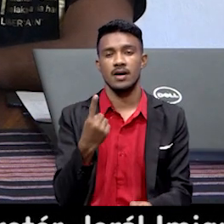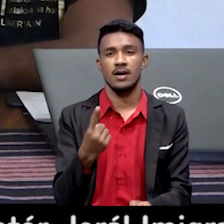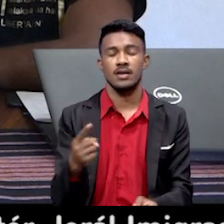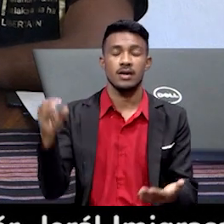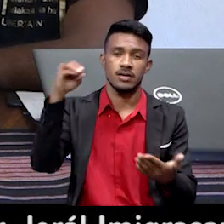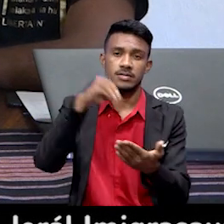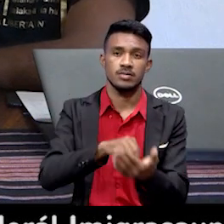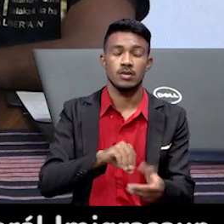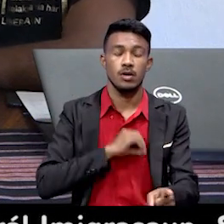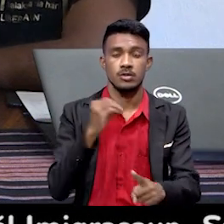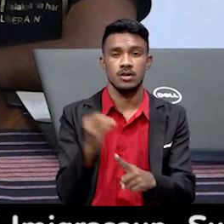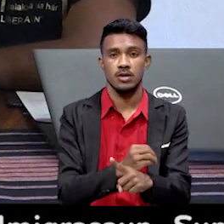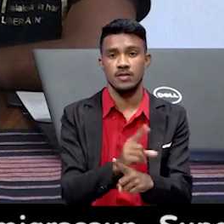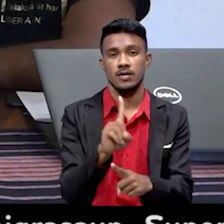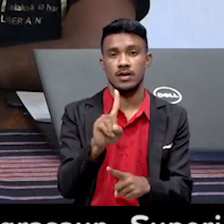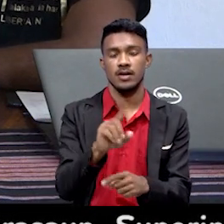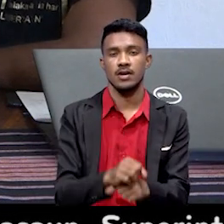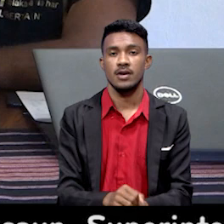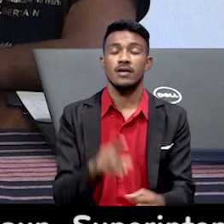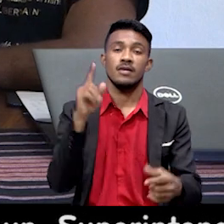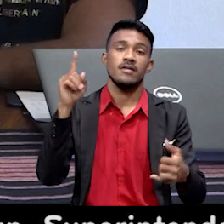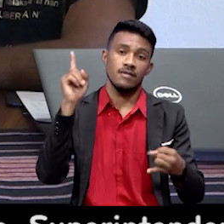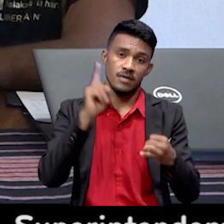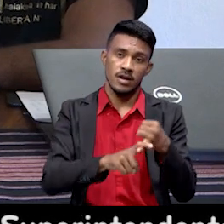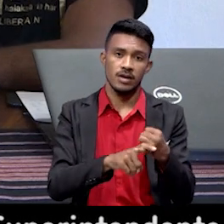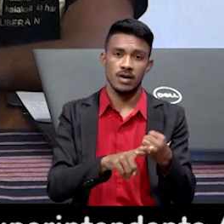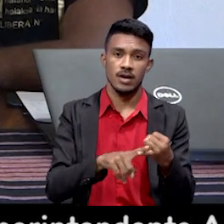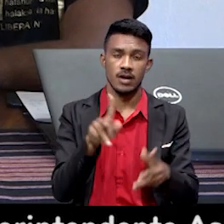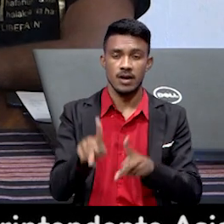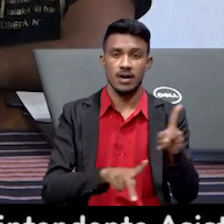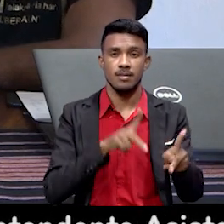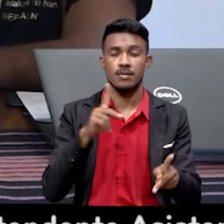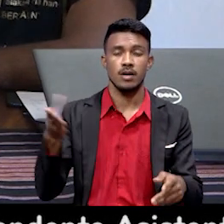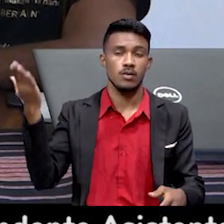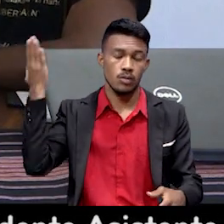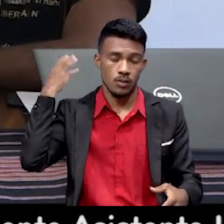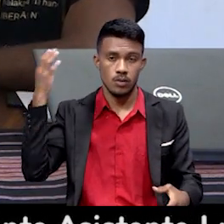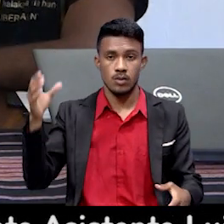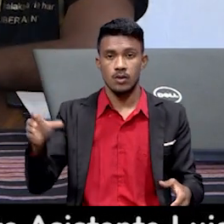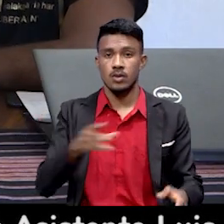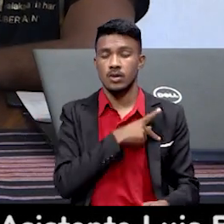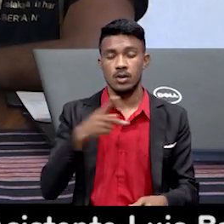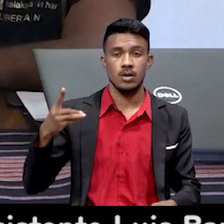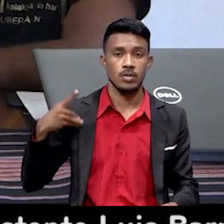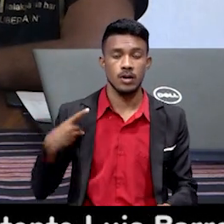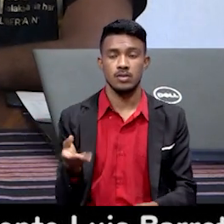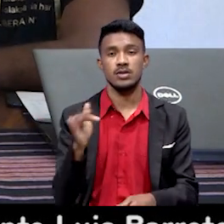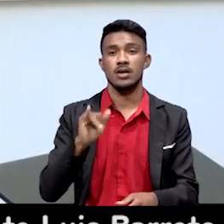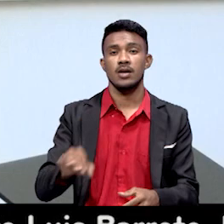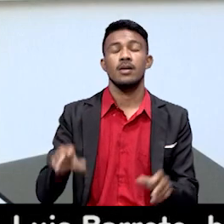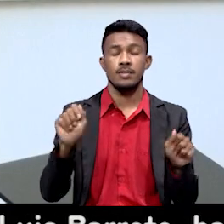né nia objetivo ida final né mak ema es deputado sira es titular sira mak sei het